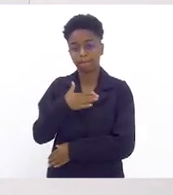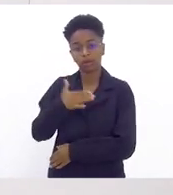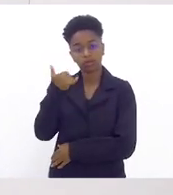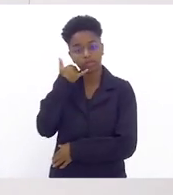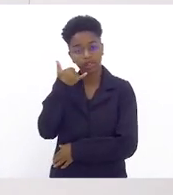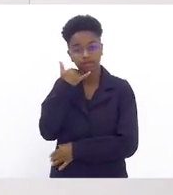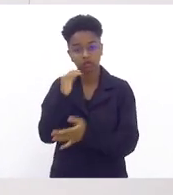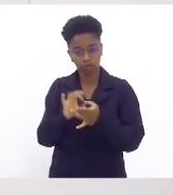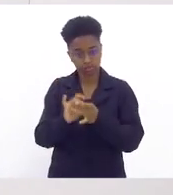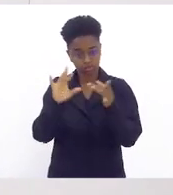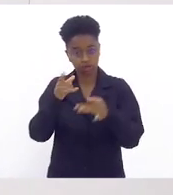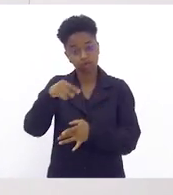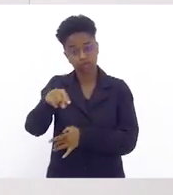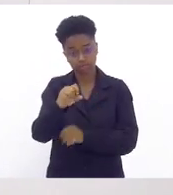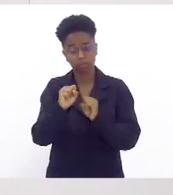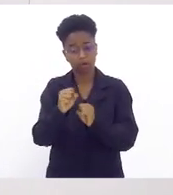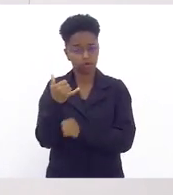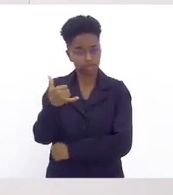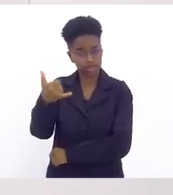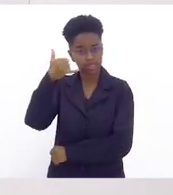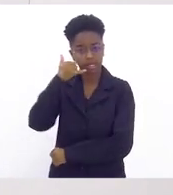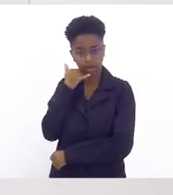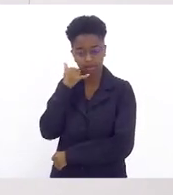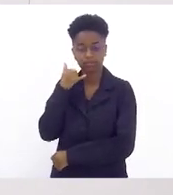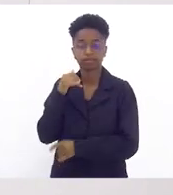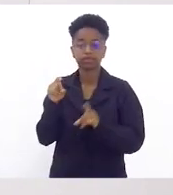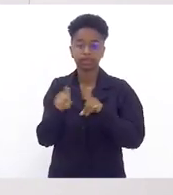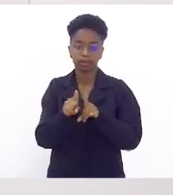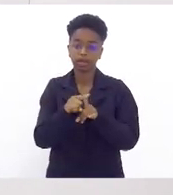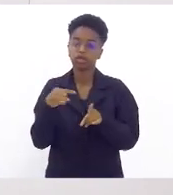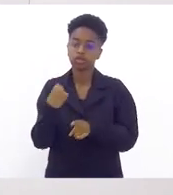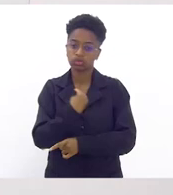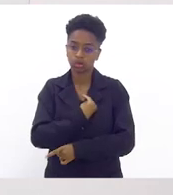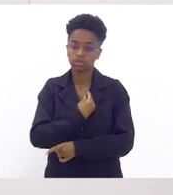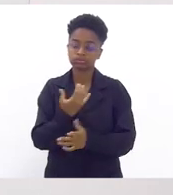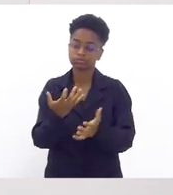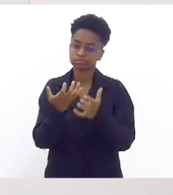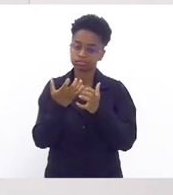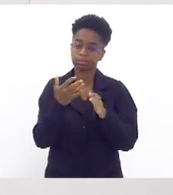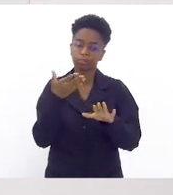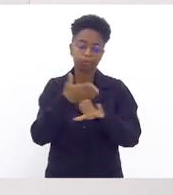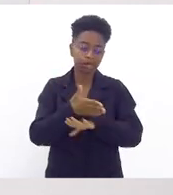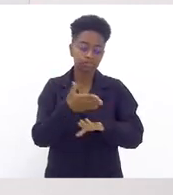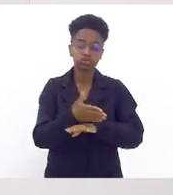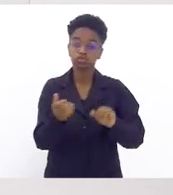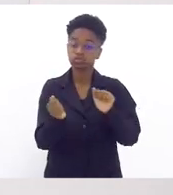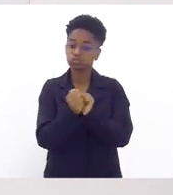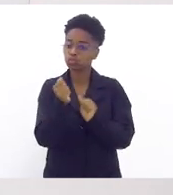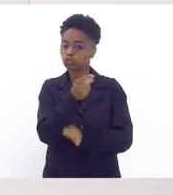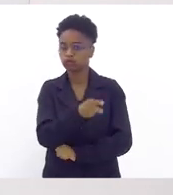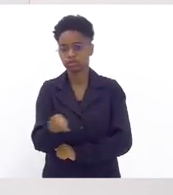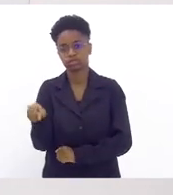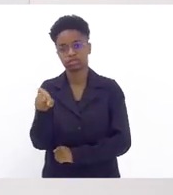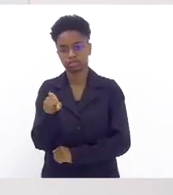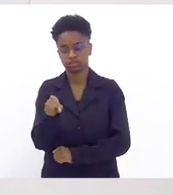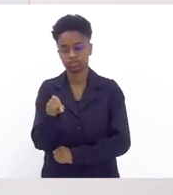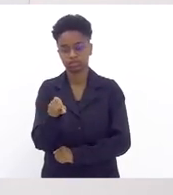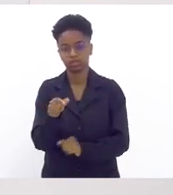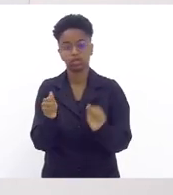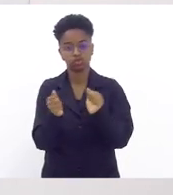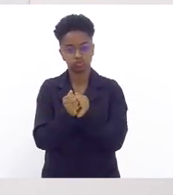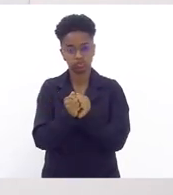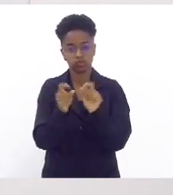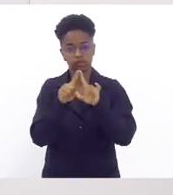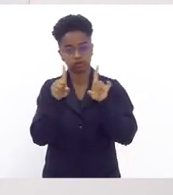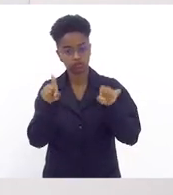à disposição e vocês podem ligar e nós fazemos questão de estar participando junto com vocês junto com